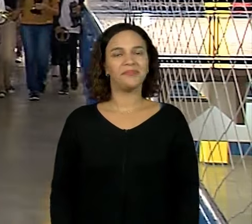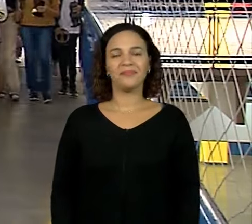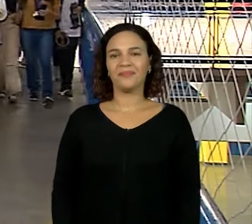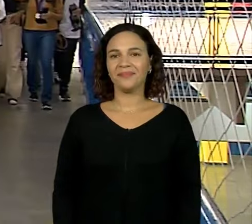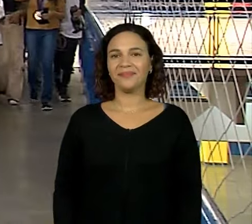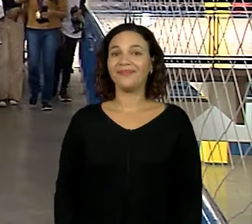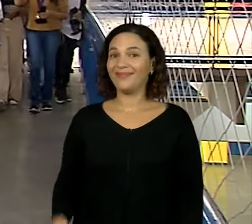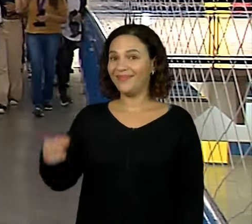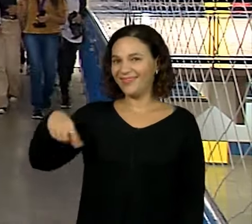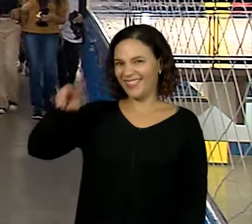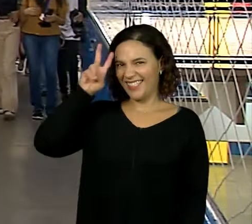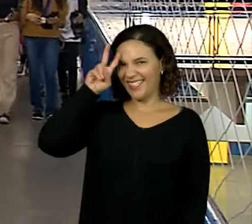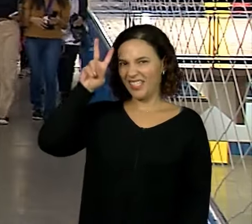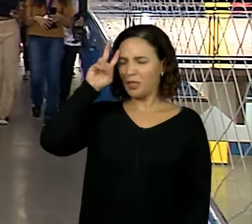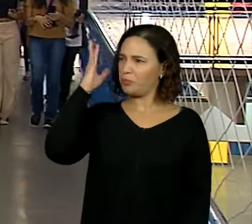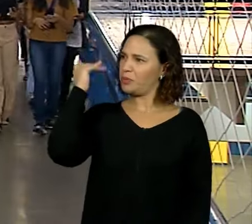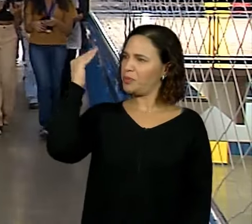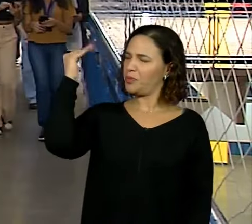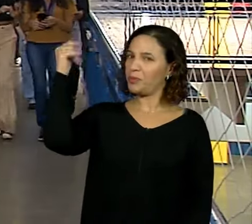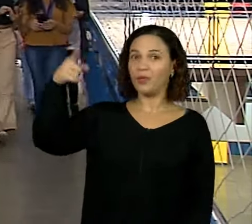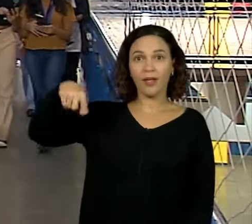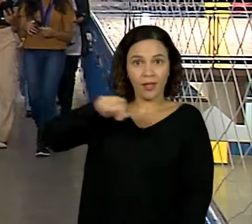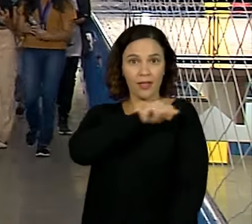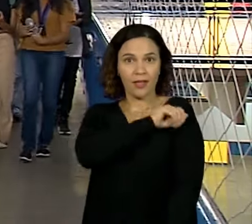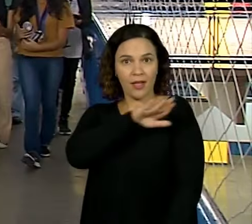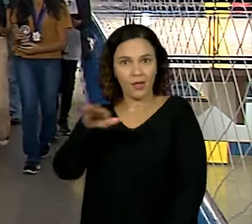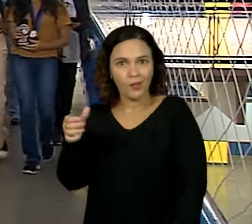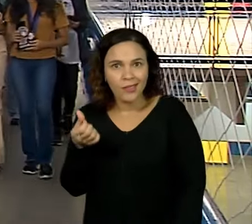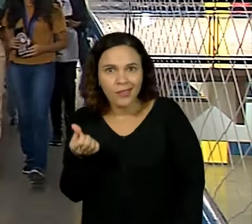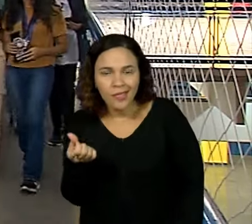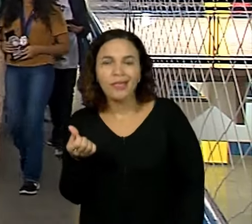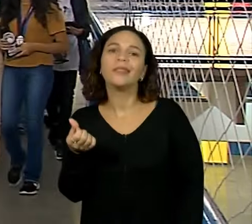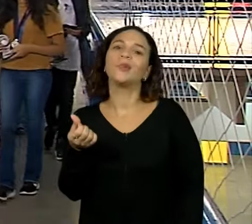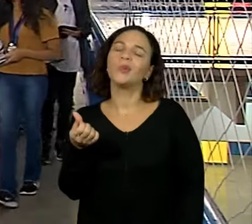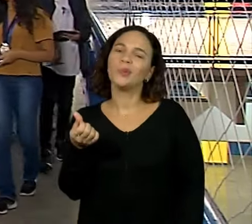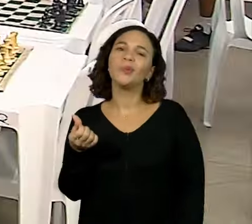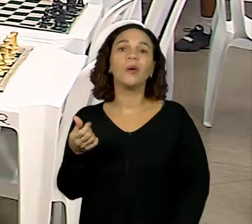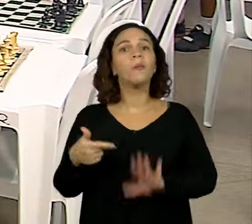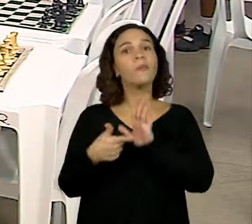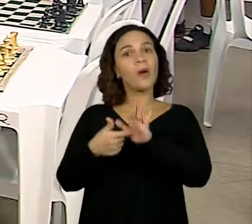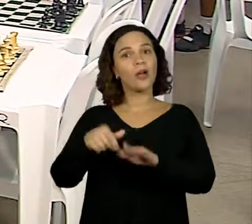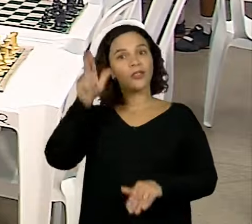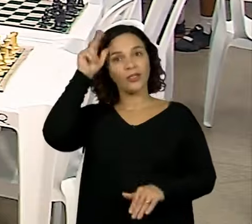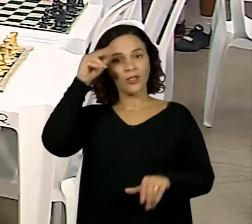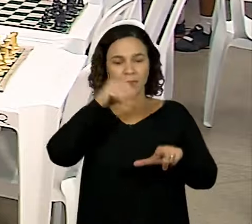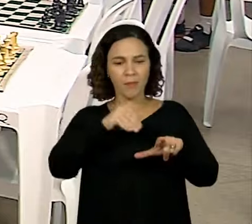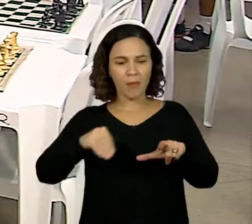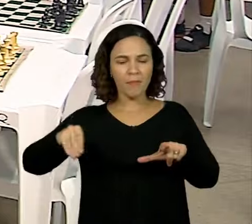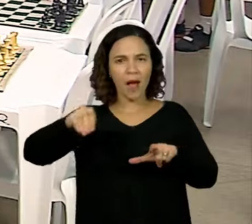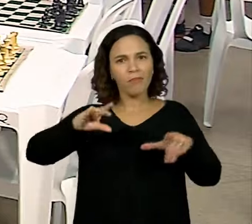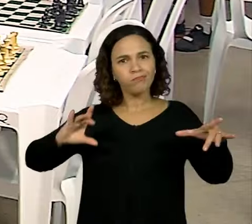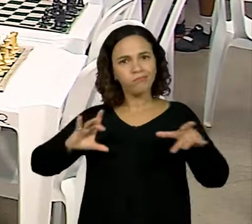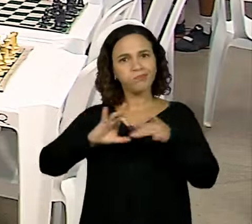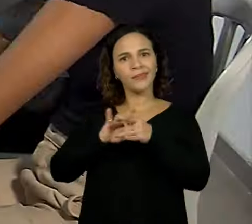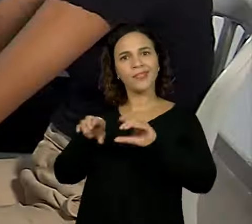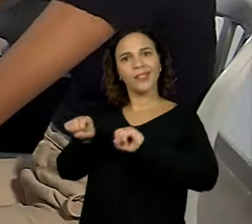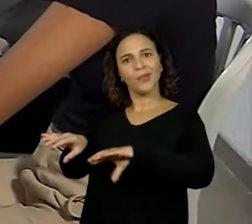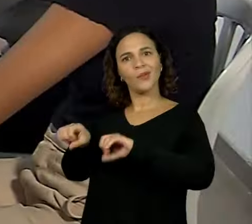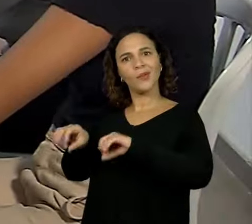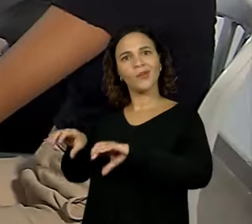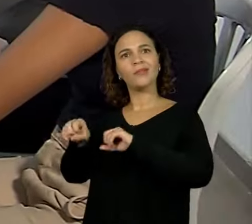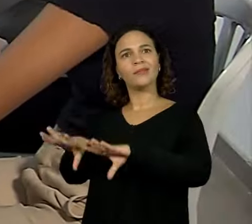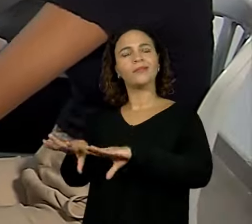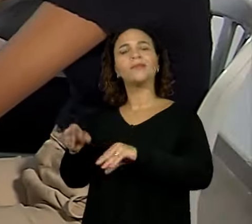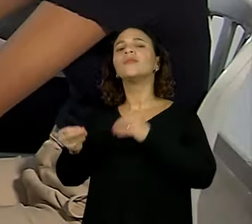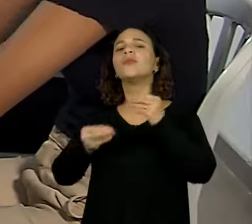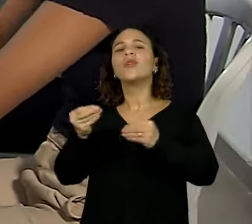A história de sucesso destes alunos mostra como o xadrez e a educação se complementam, com o